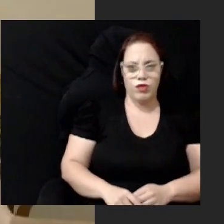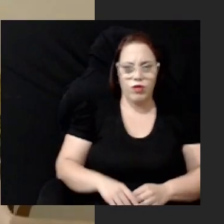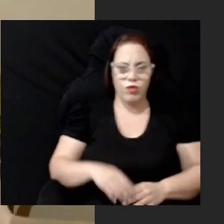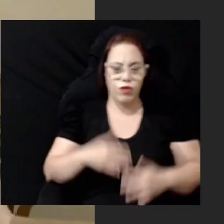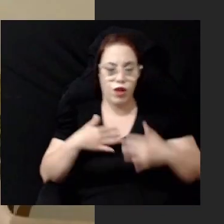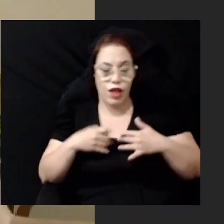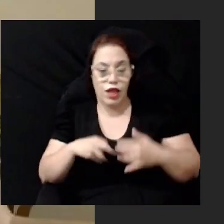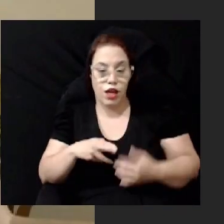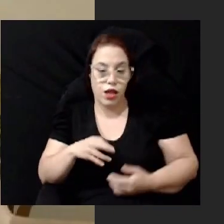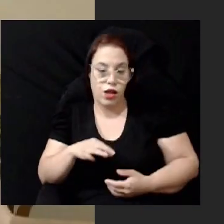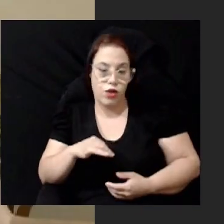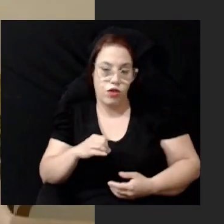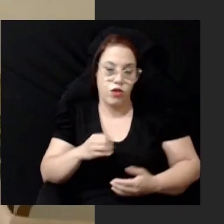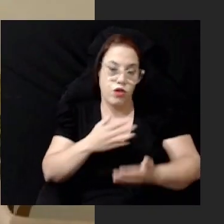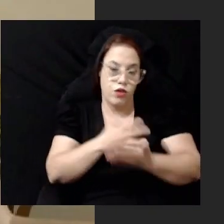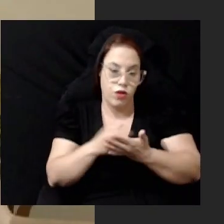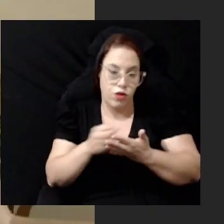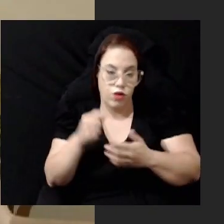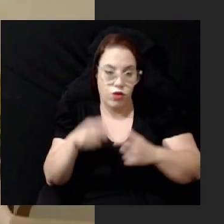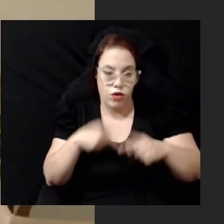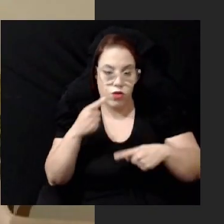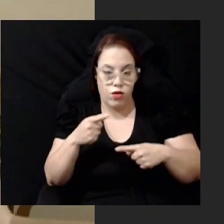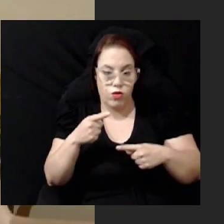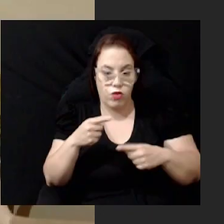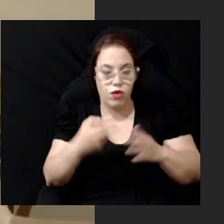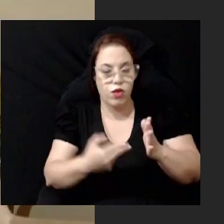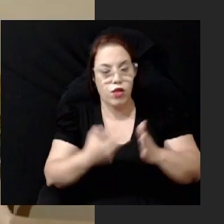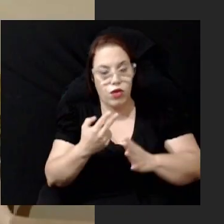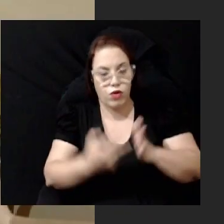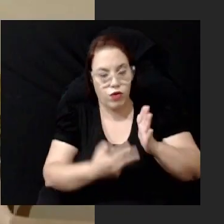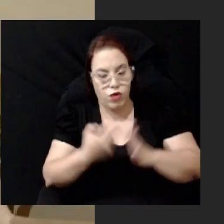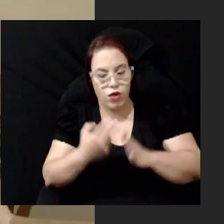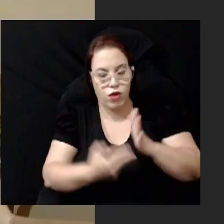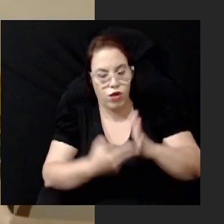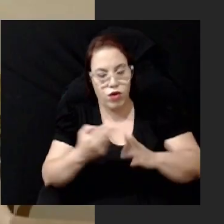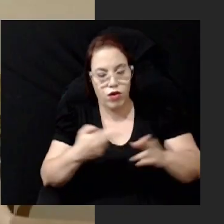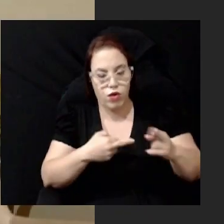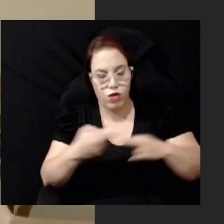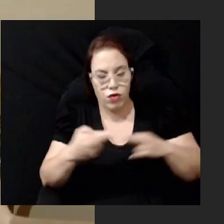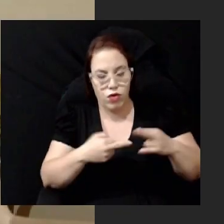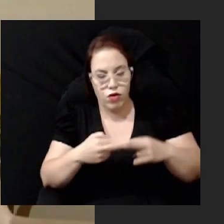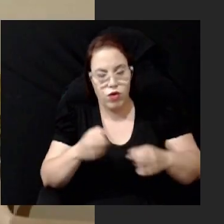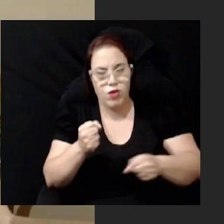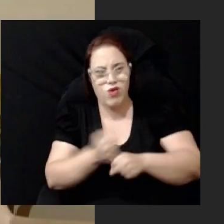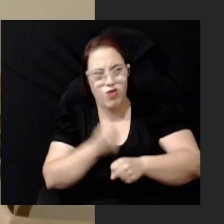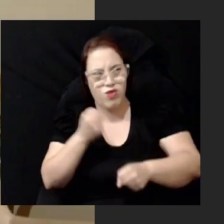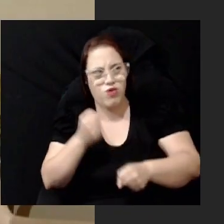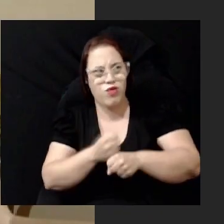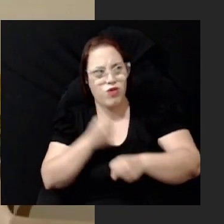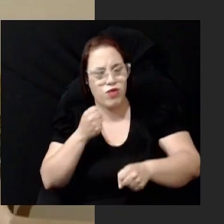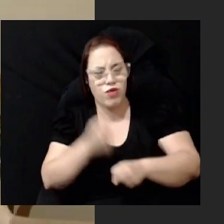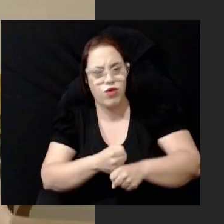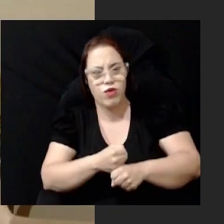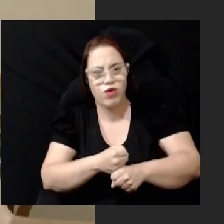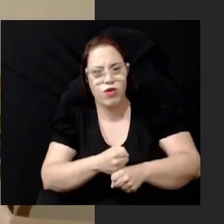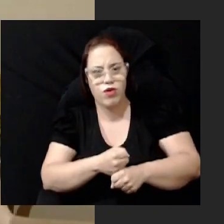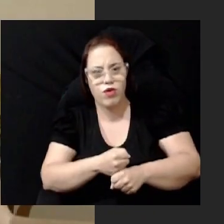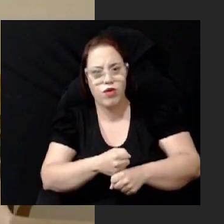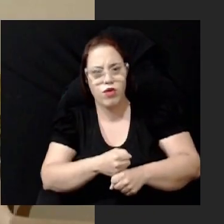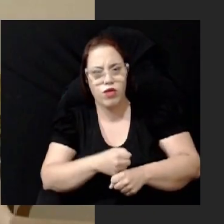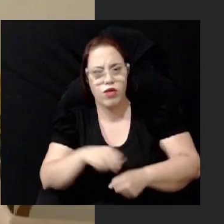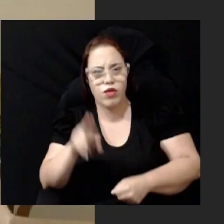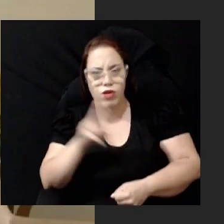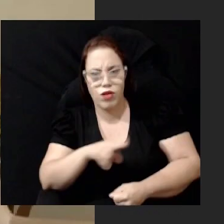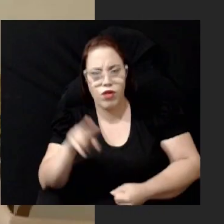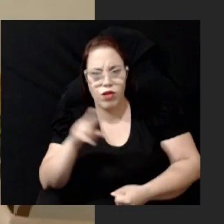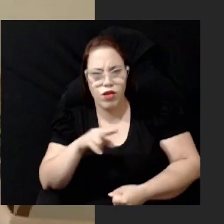na cicatrização e na recuperação depois dessas cirurgias, e até com relação aos danos, né? Eventualmente você tem